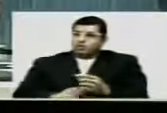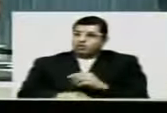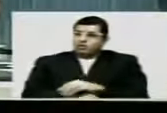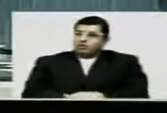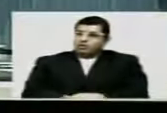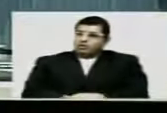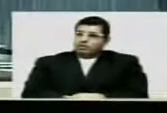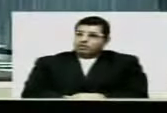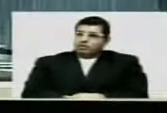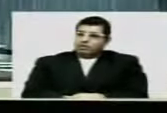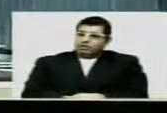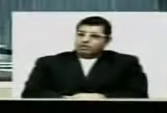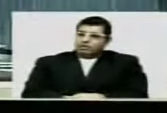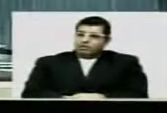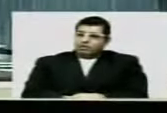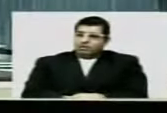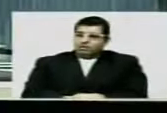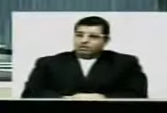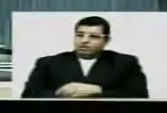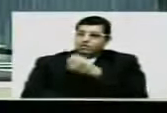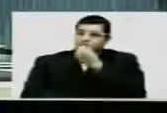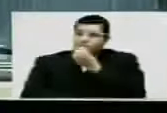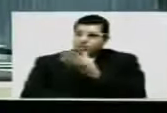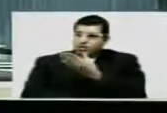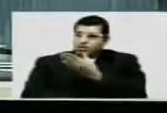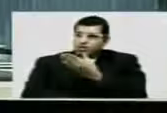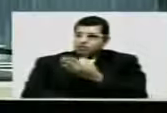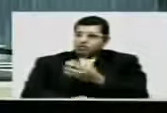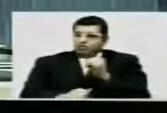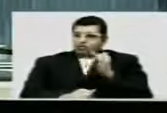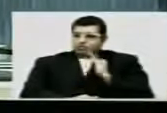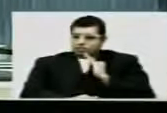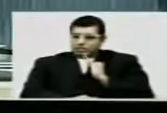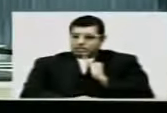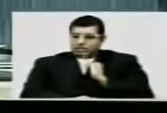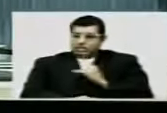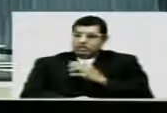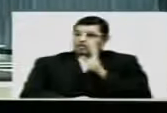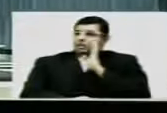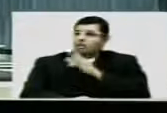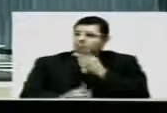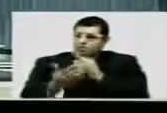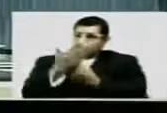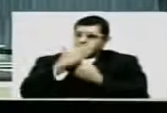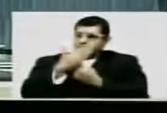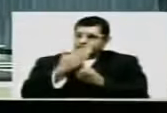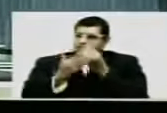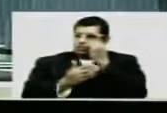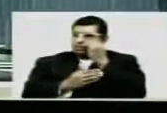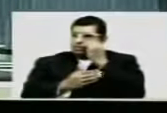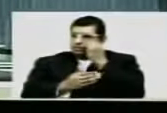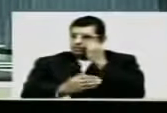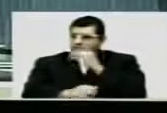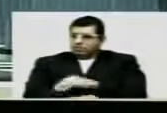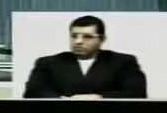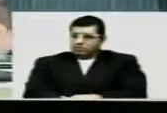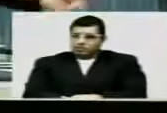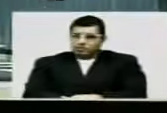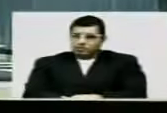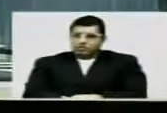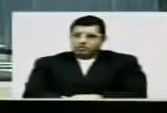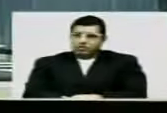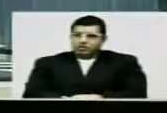Amazonas. No entanto, entre agradar a presidente Dilma e defender os interesses do seu